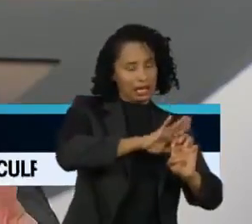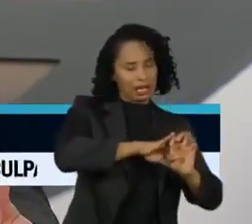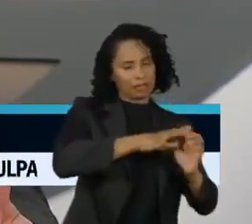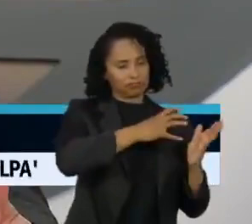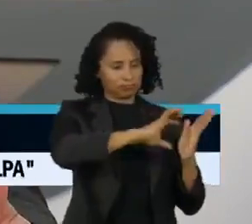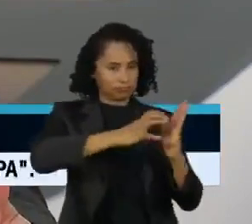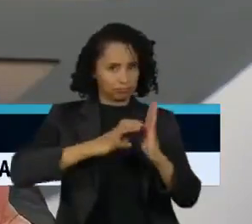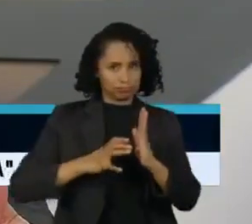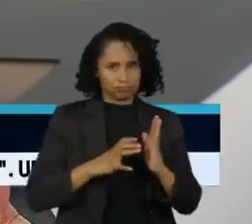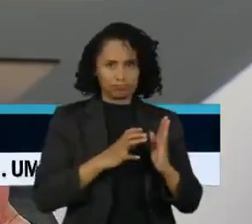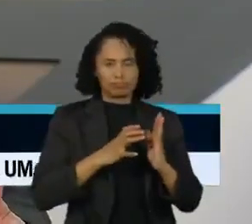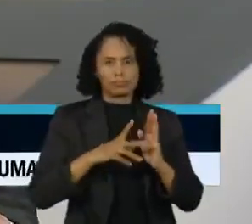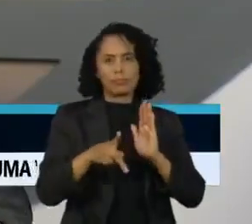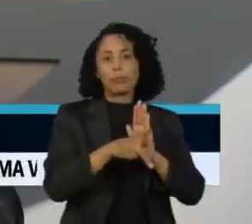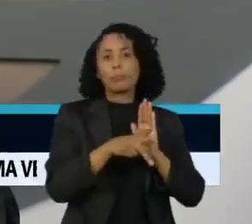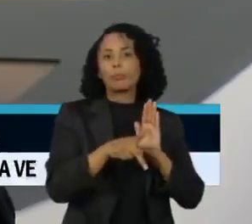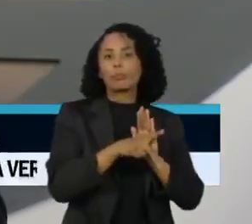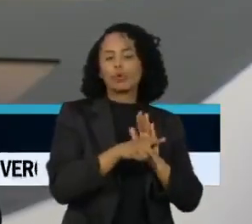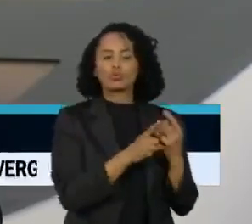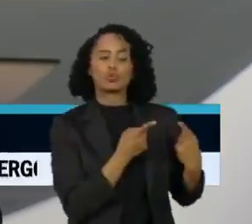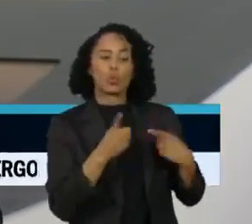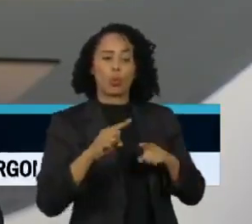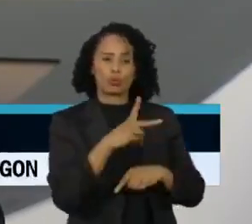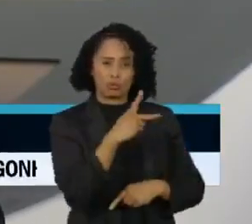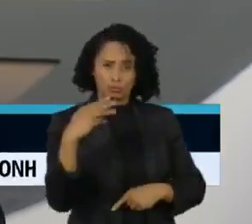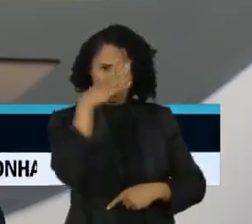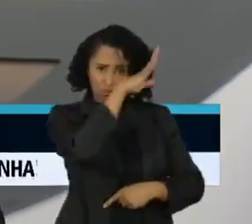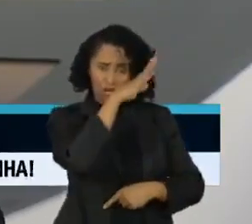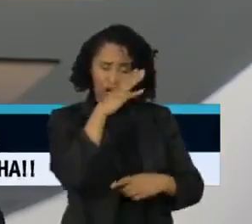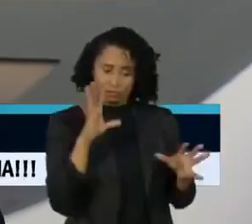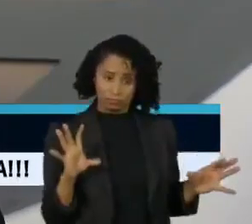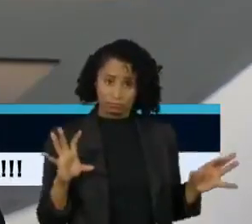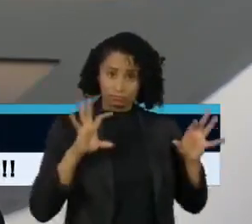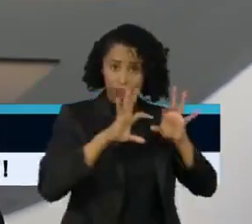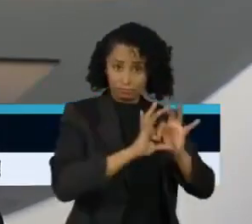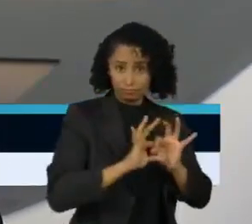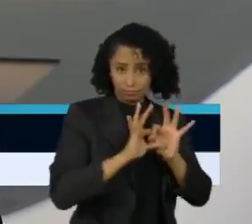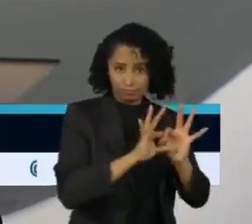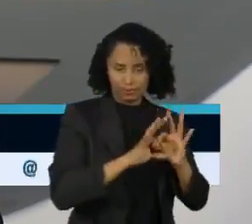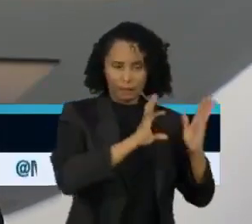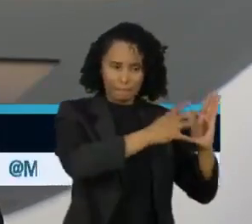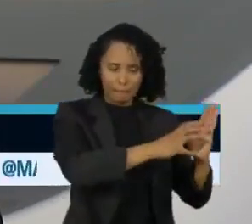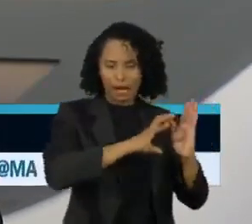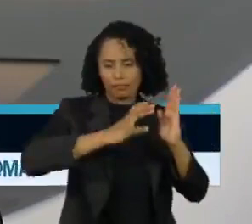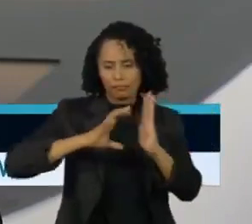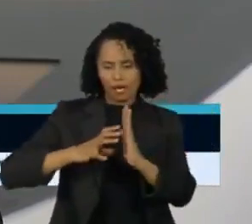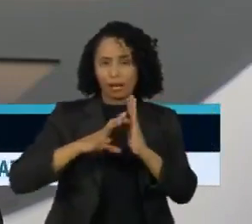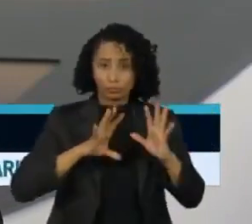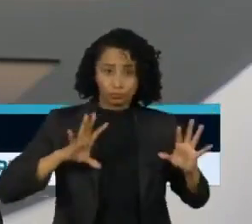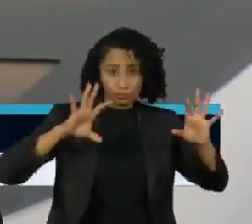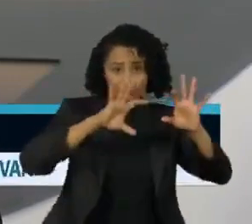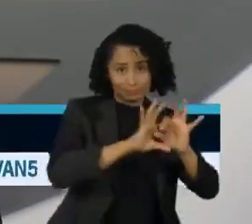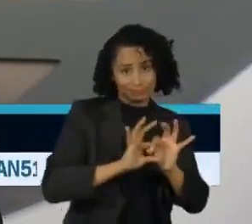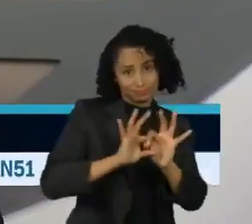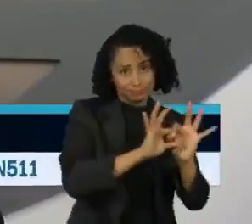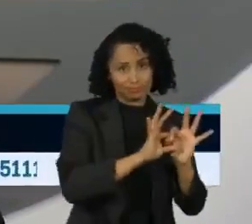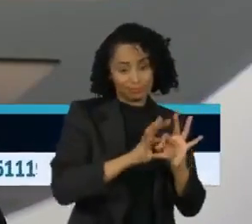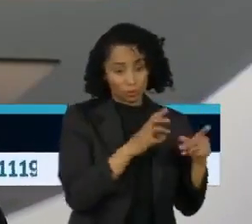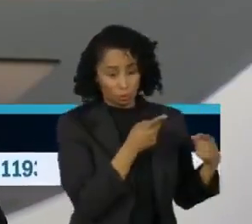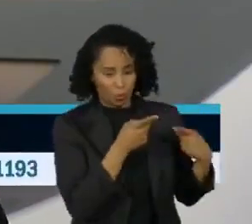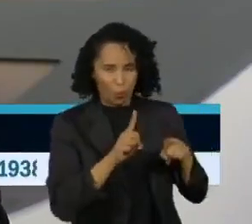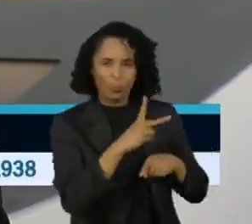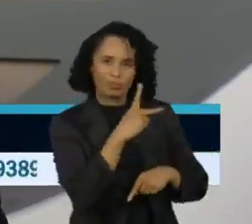centro-direita antibolsonarista precisa se unir e que é muito difícil hoje